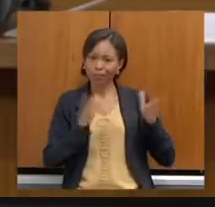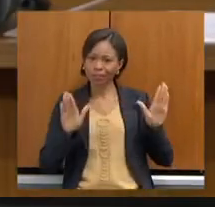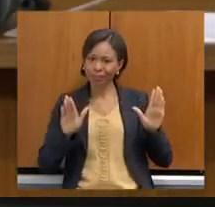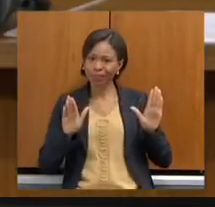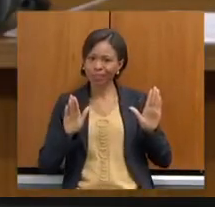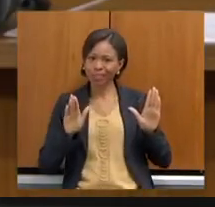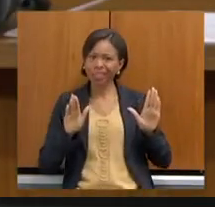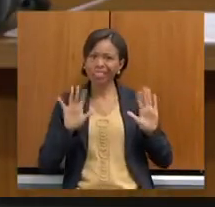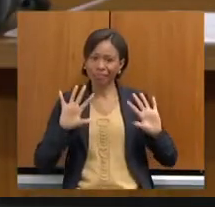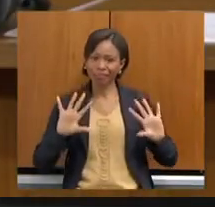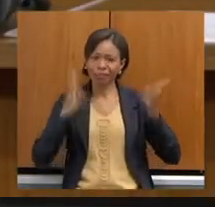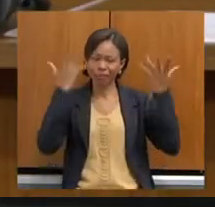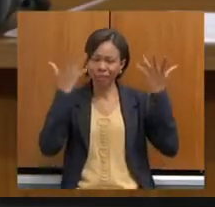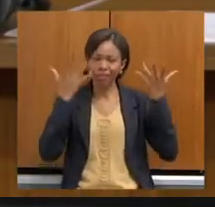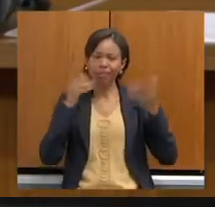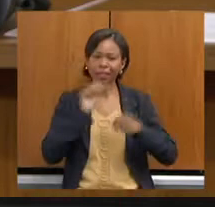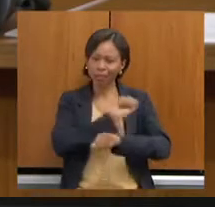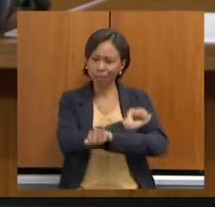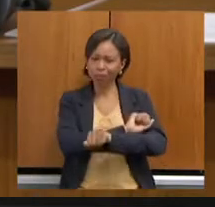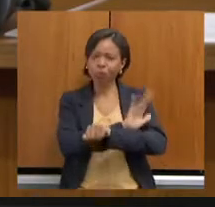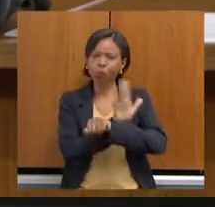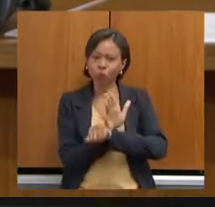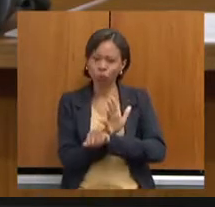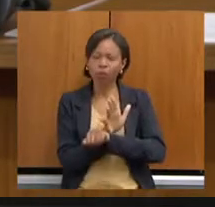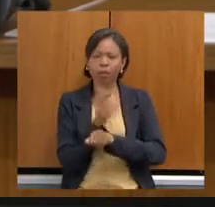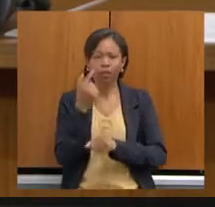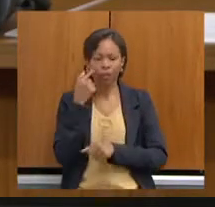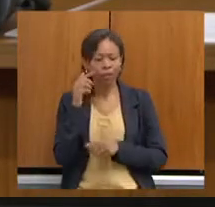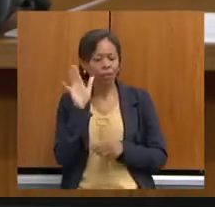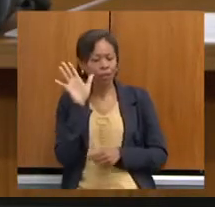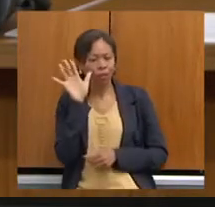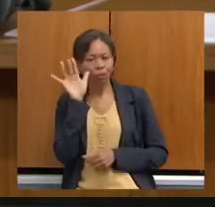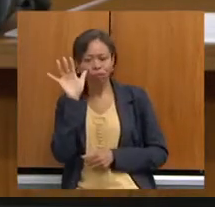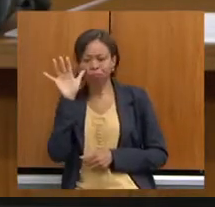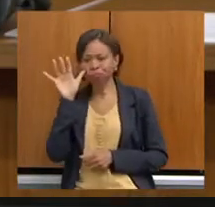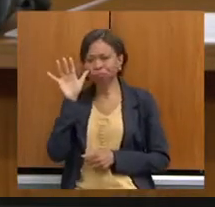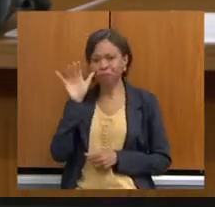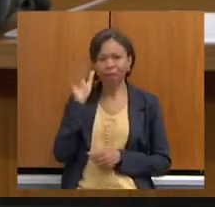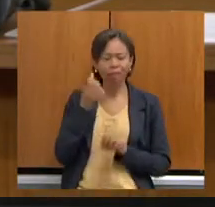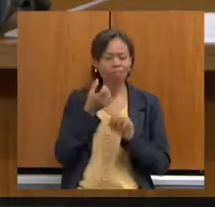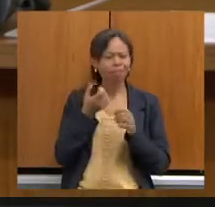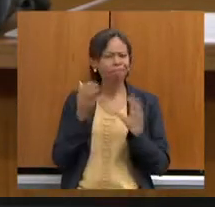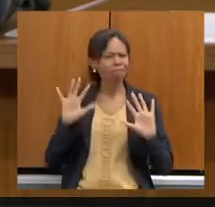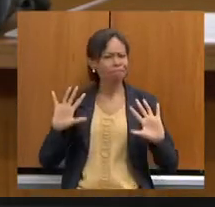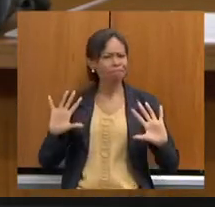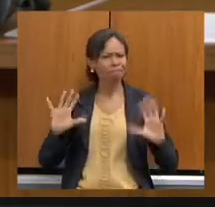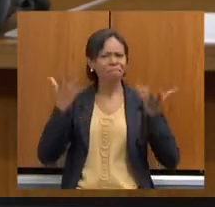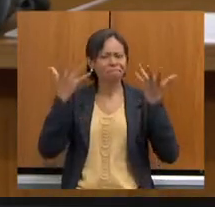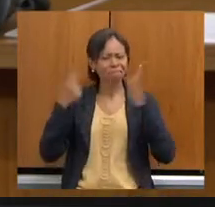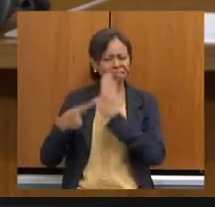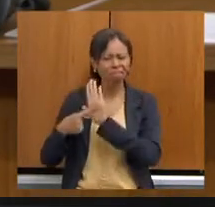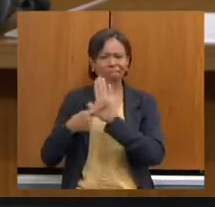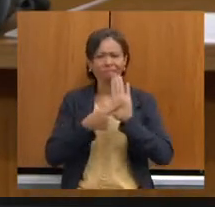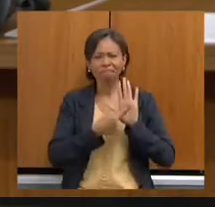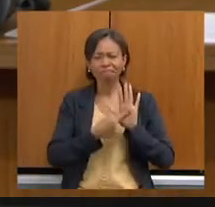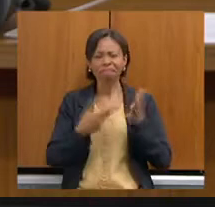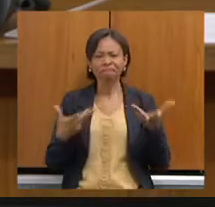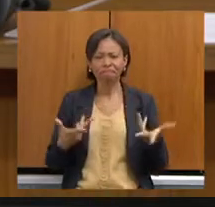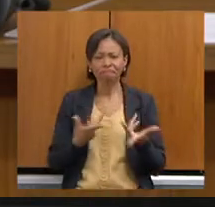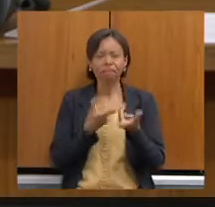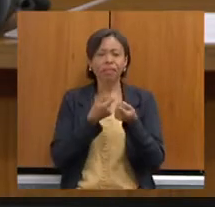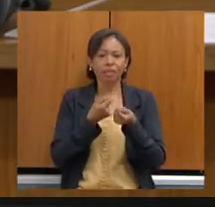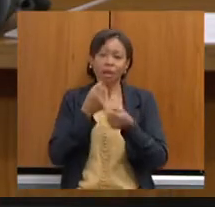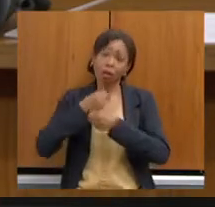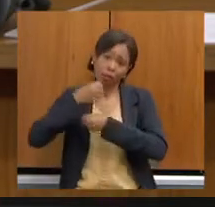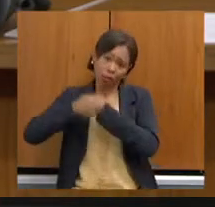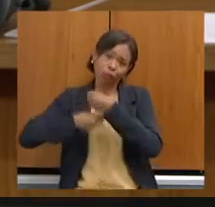podemos andar um pouco e ver realmente a grandiosidade da feira e tem esperança que o ano que vem ela será também é